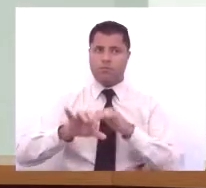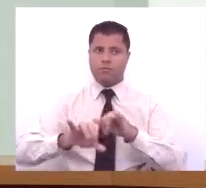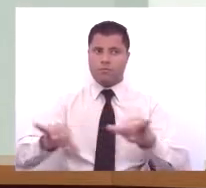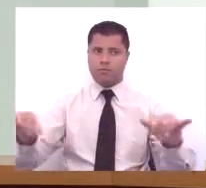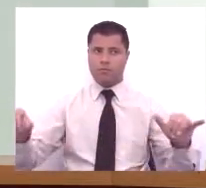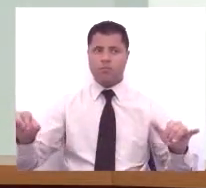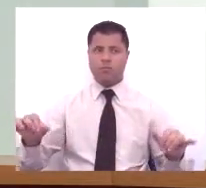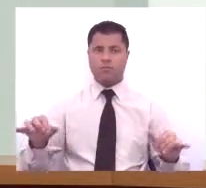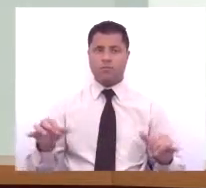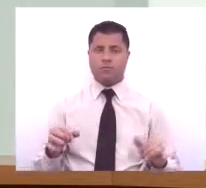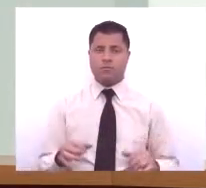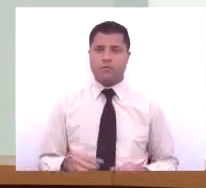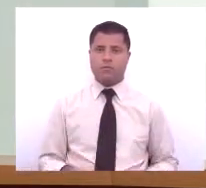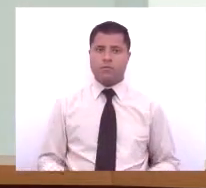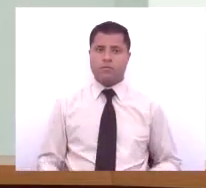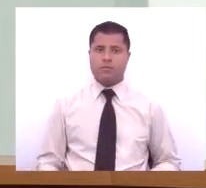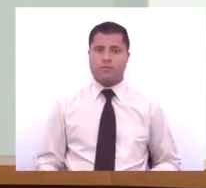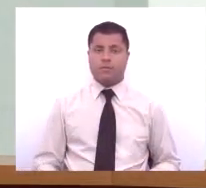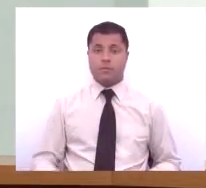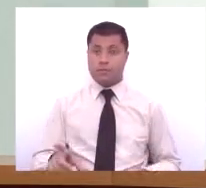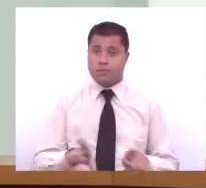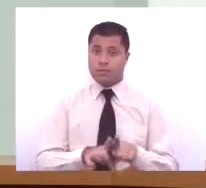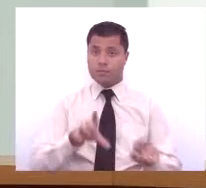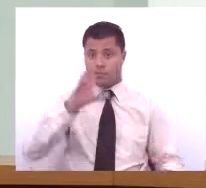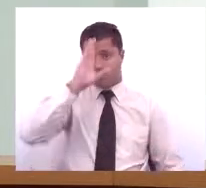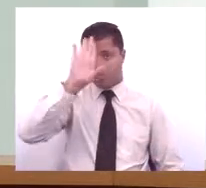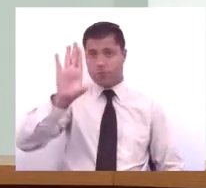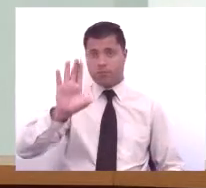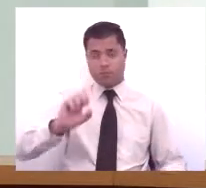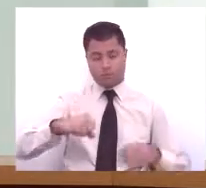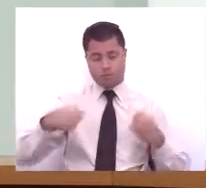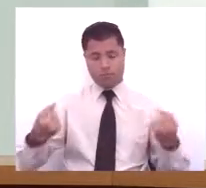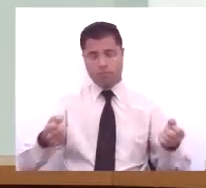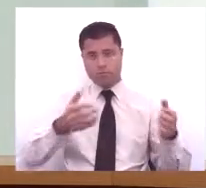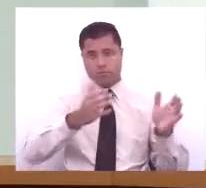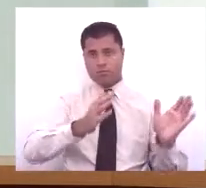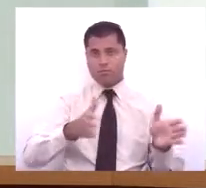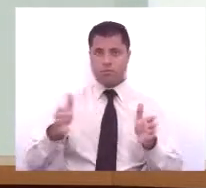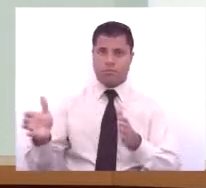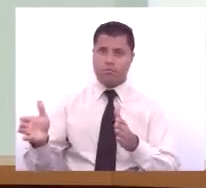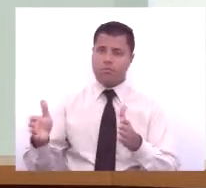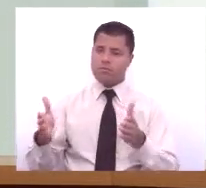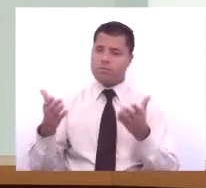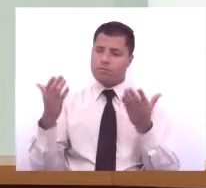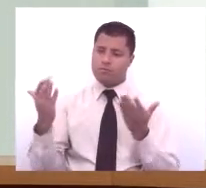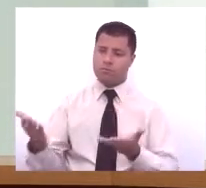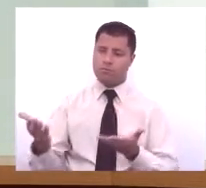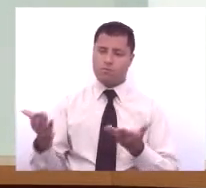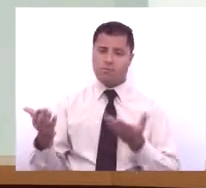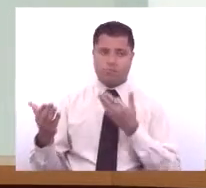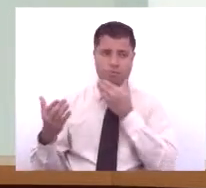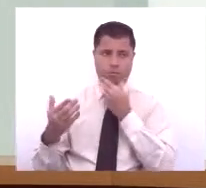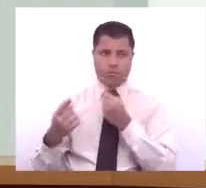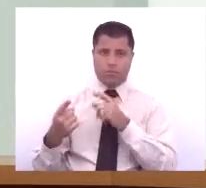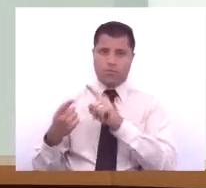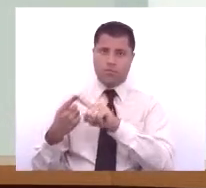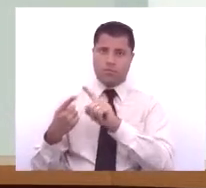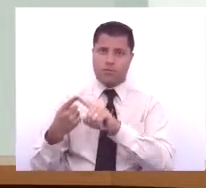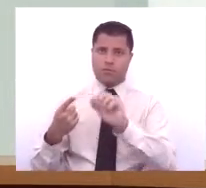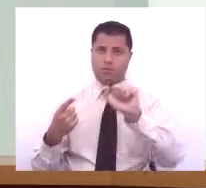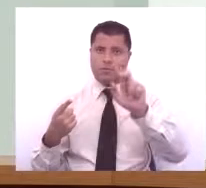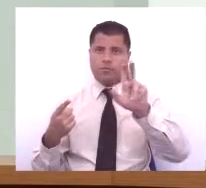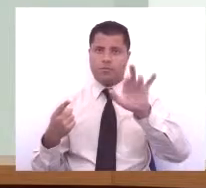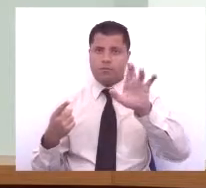estaduais e federais, e principalmente parabenizar ao nosso nobre colega vereador